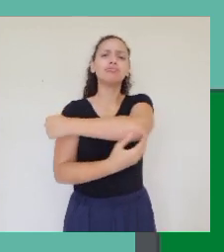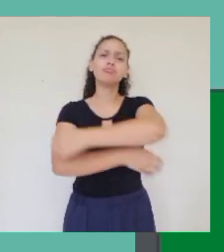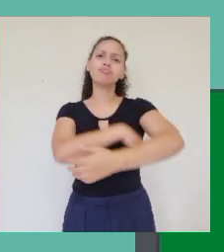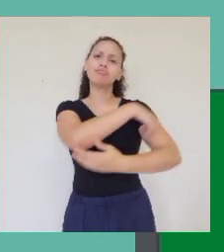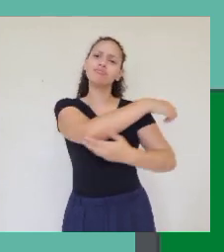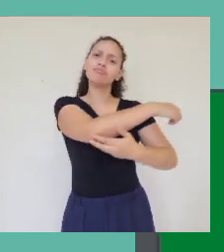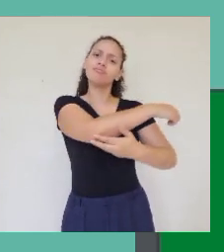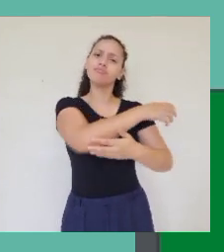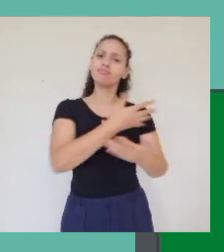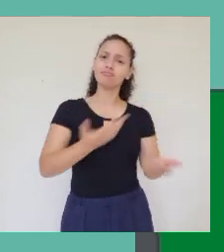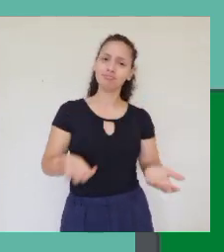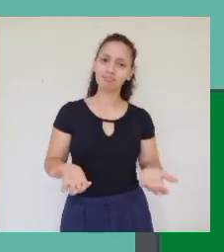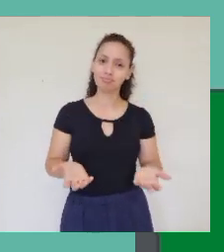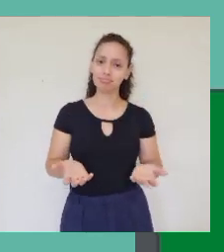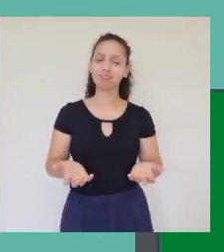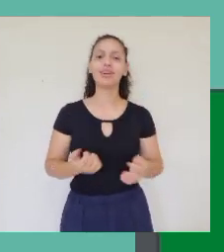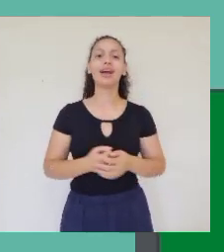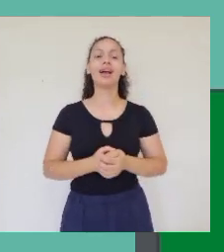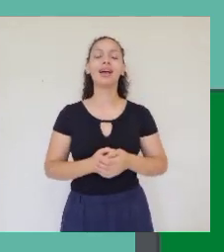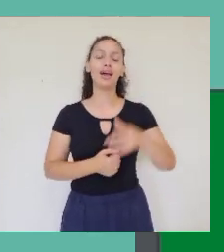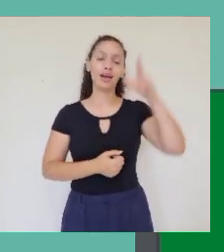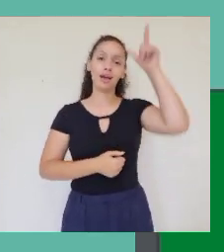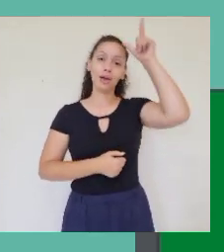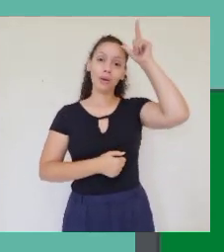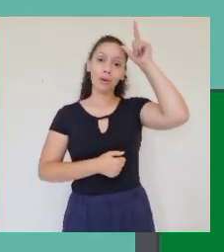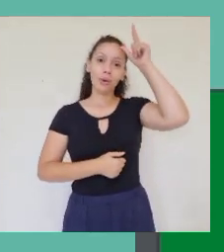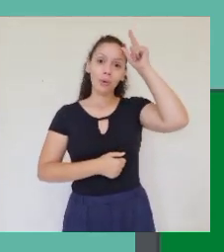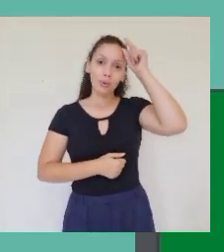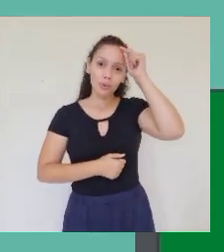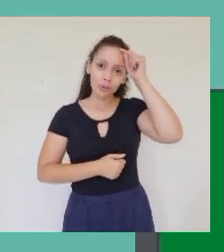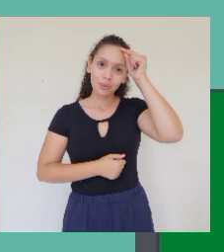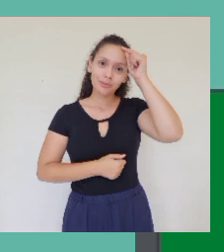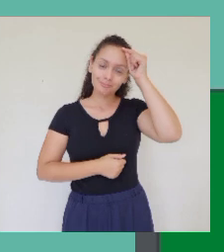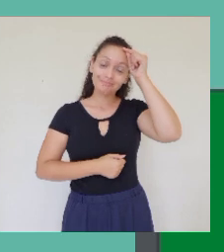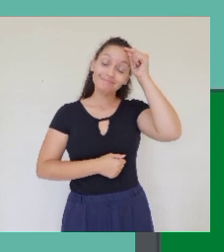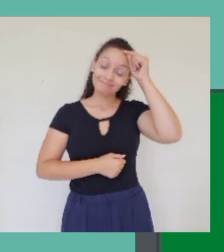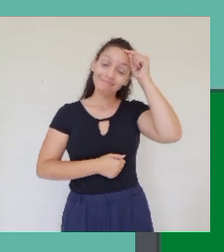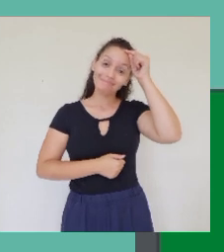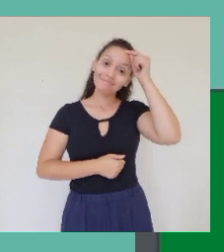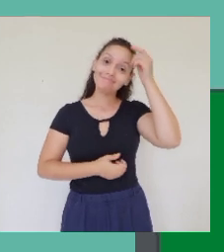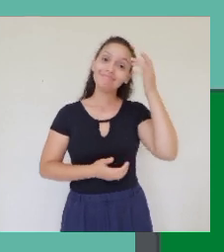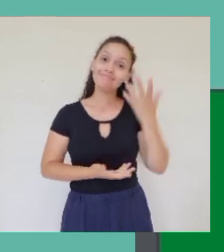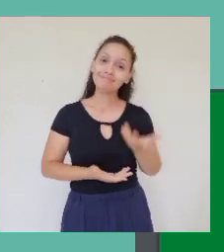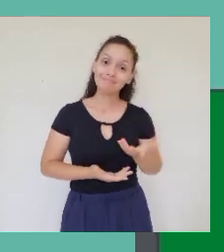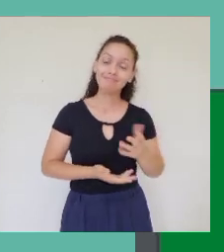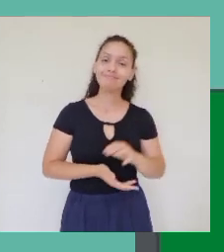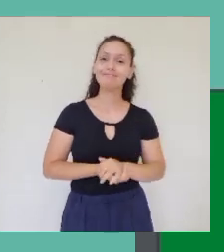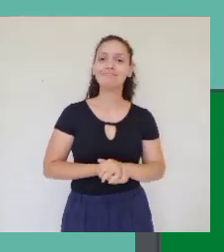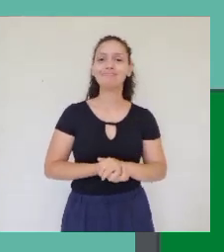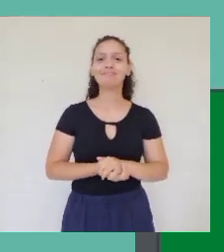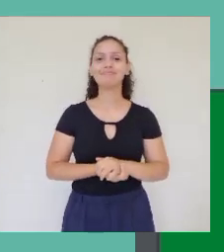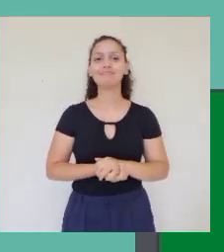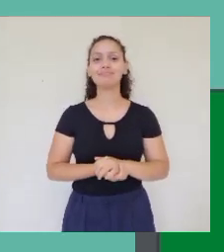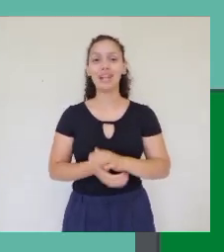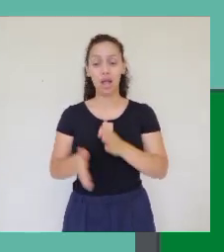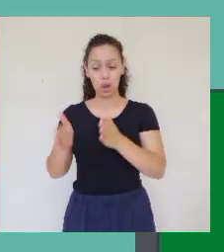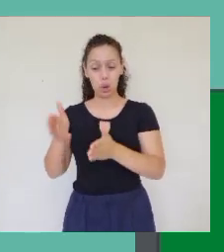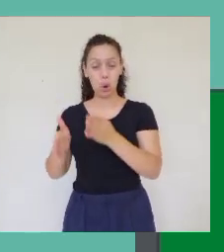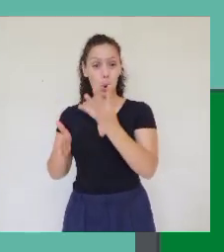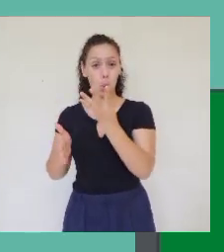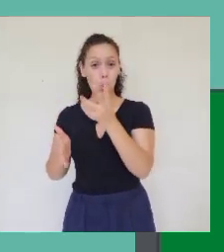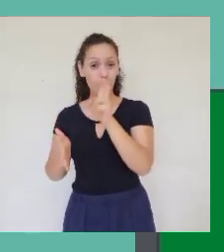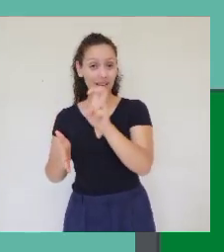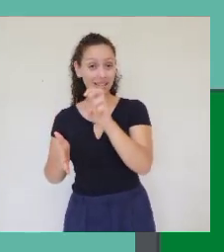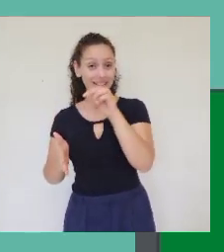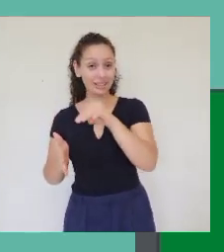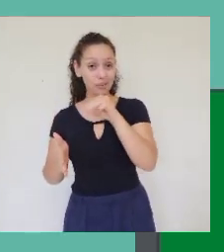você tem um momento de relaxar a sua musculatura, tá? Muitas das vezes 45 minutos é o tempo máximo que a gente consegue